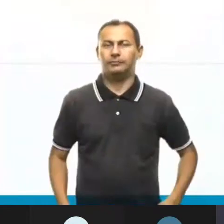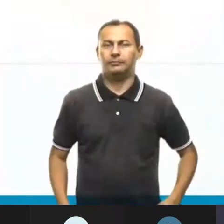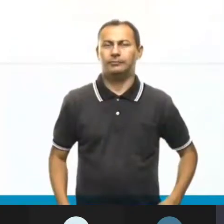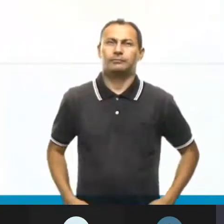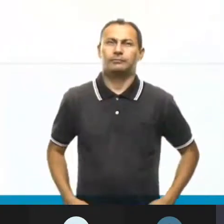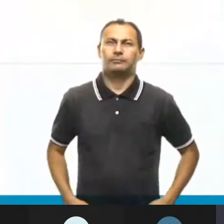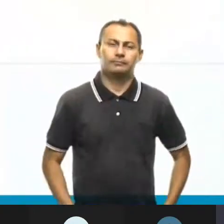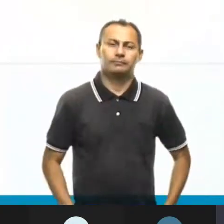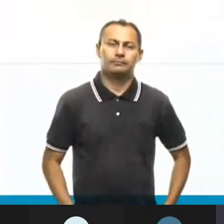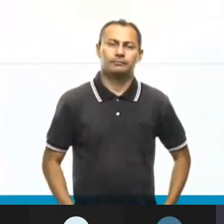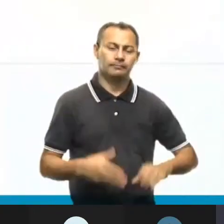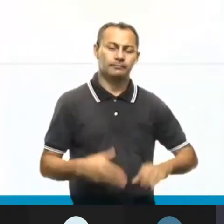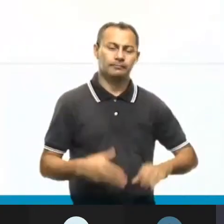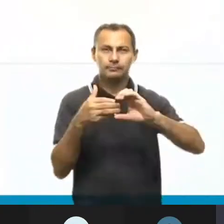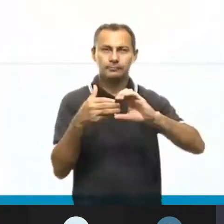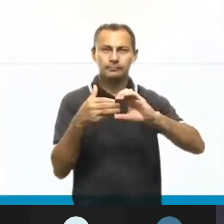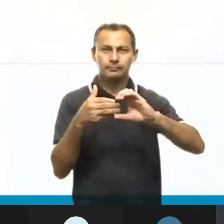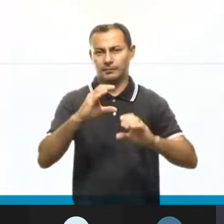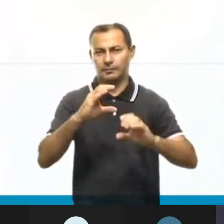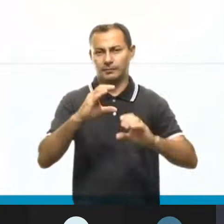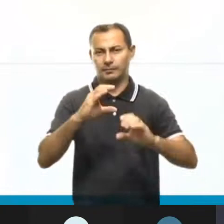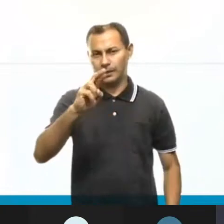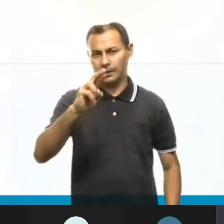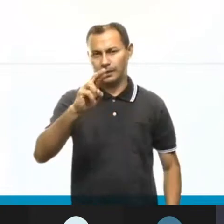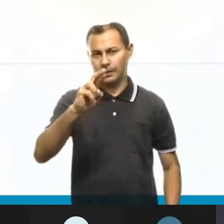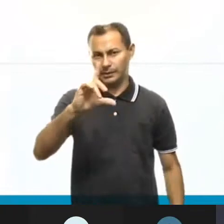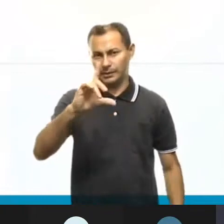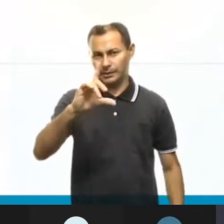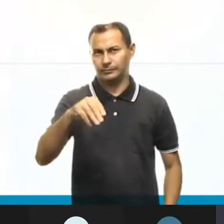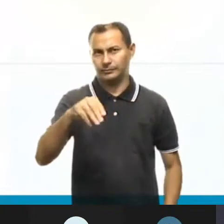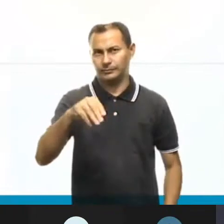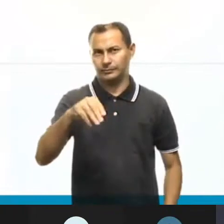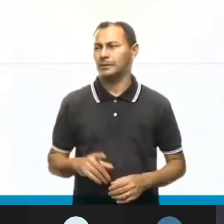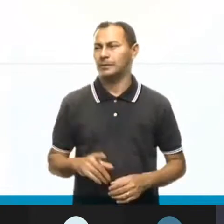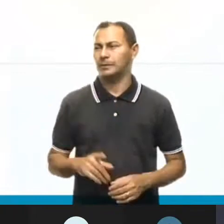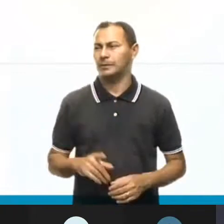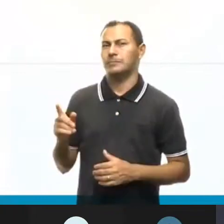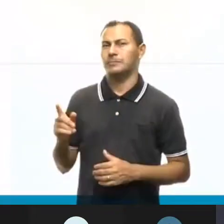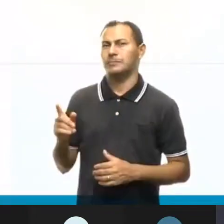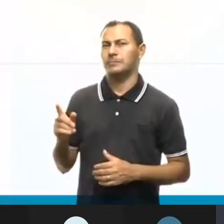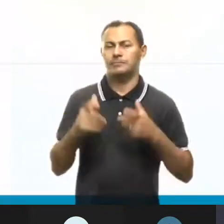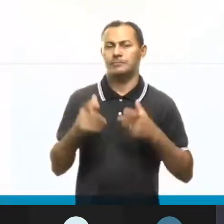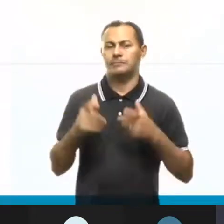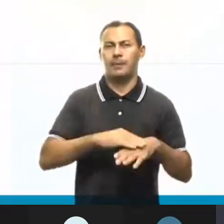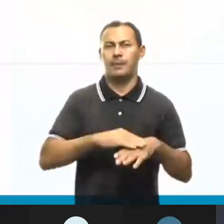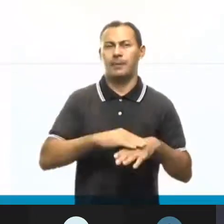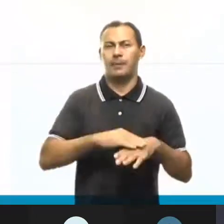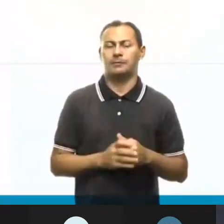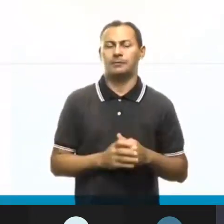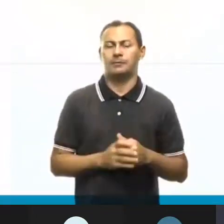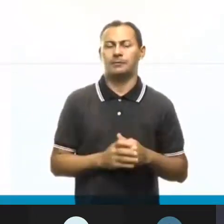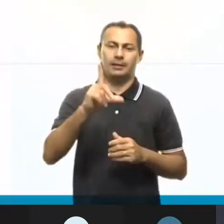tá? Então, a célula da cartilagem hialina é o condrócito e aqui, né, essa região mais lilás aqui